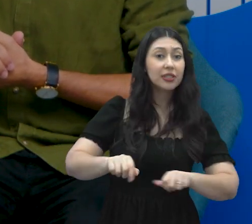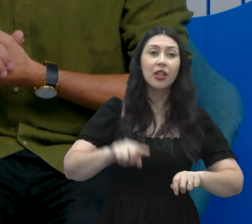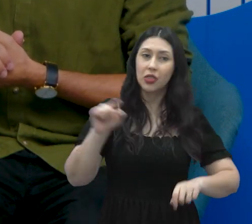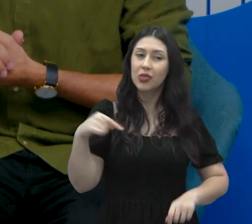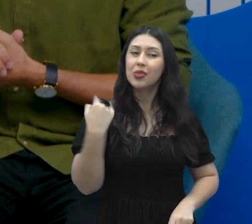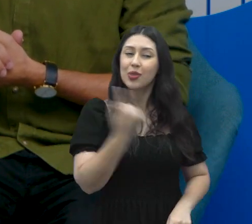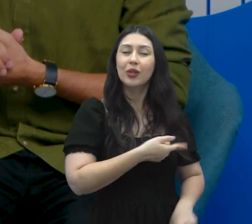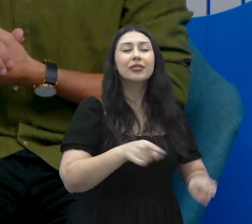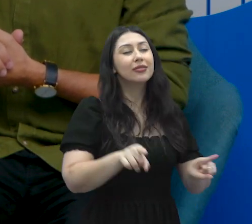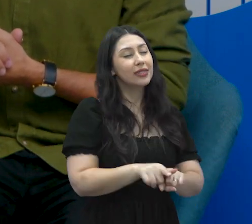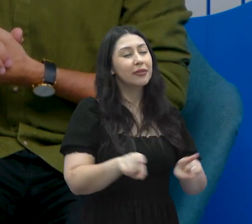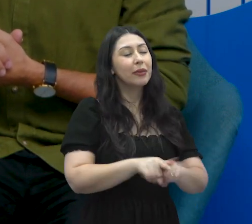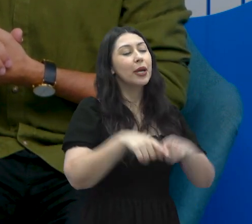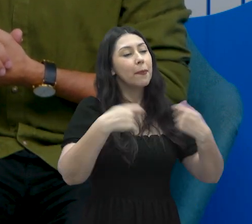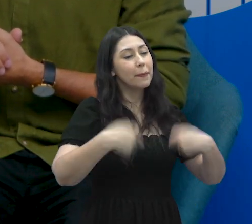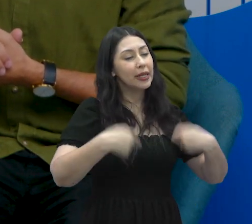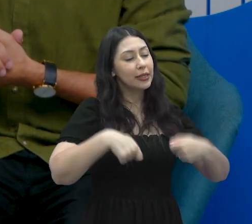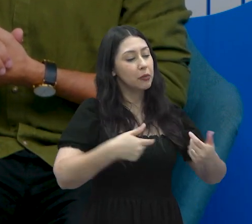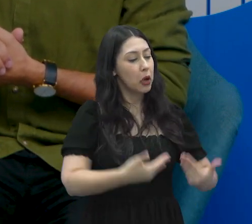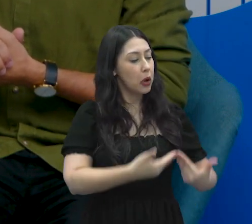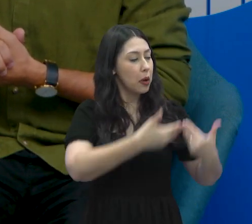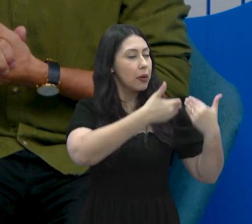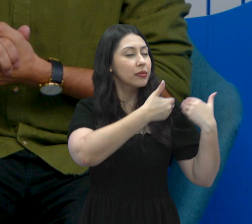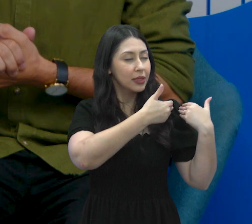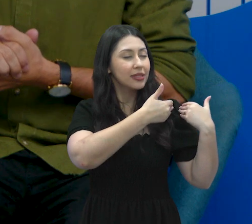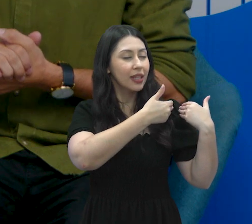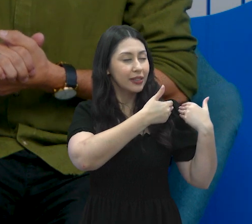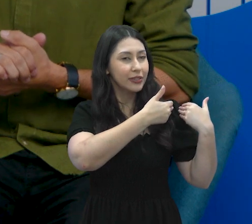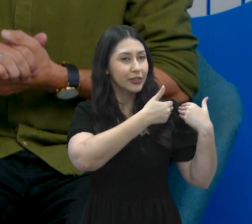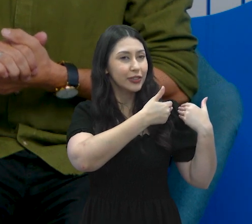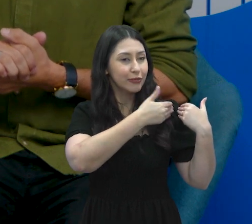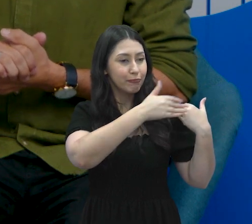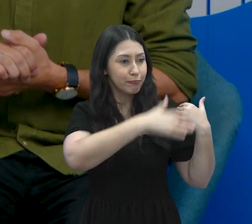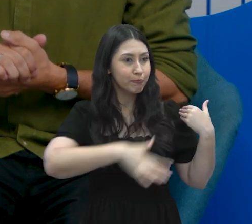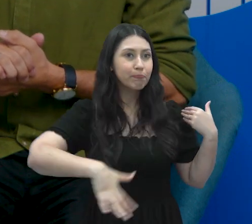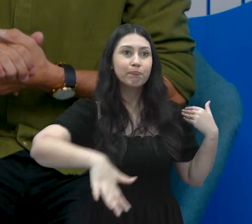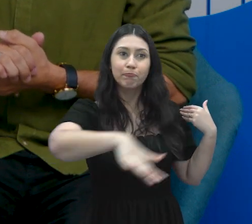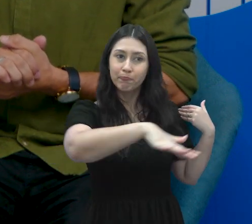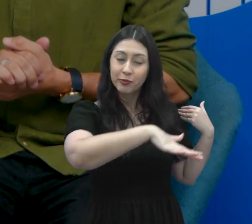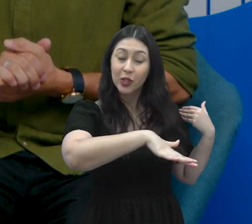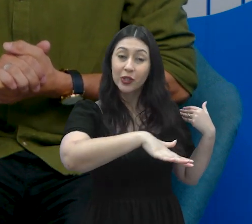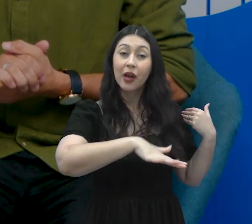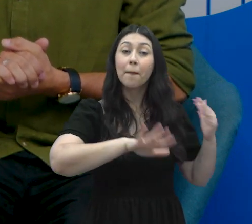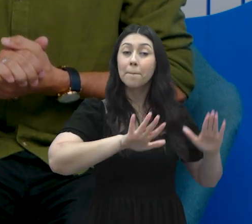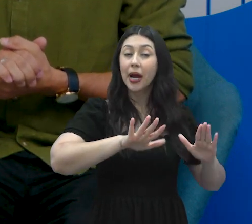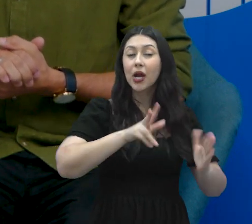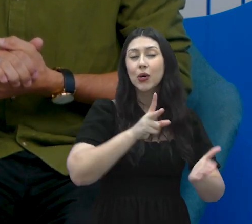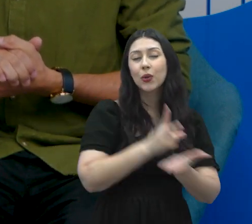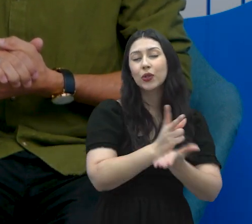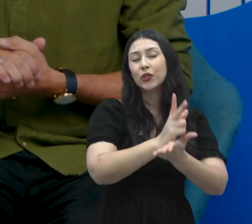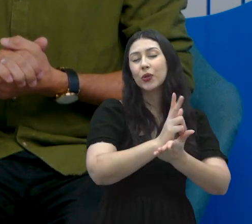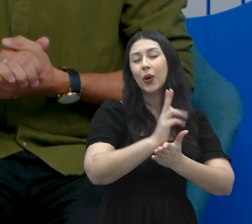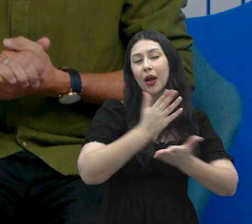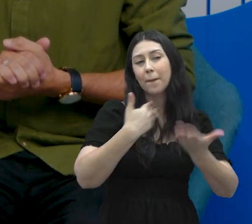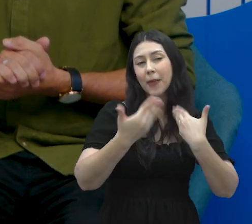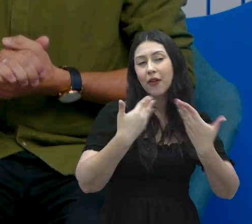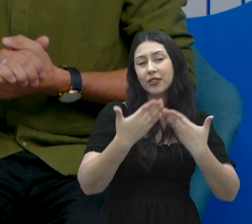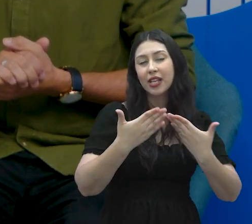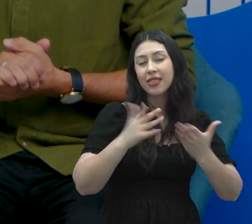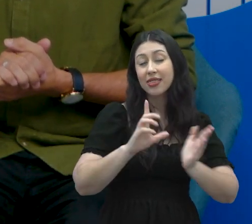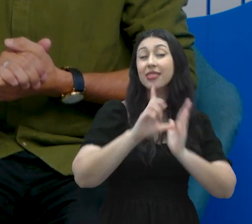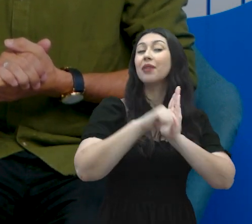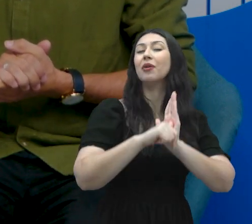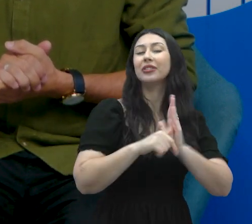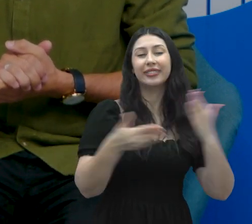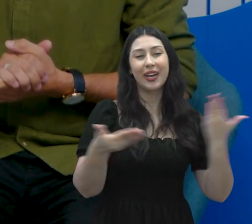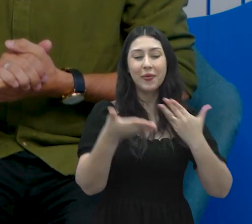mudança e, claro, nós precisamos ter mais responsabilidade no que diz respeito a todo esse processo também. E a gente continua falando disso daqui a pouco,